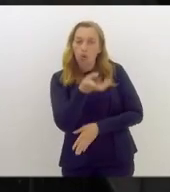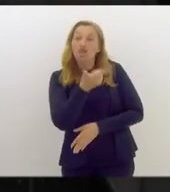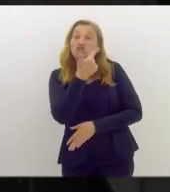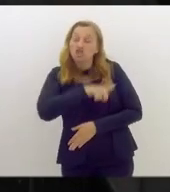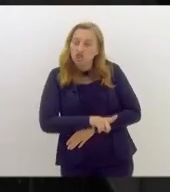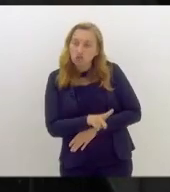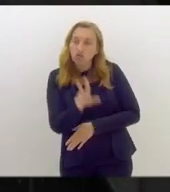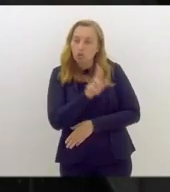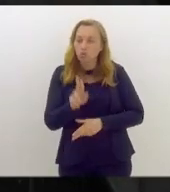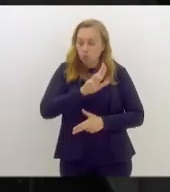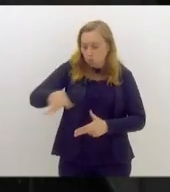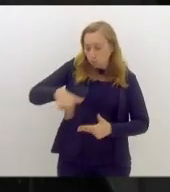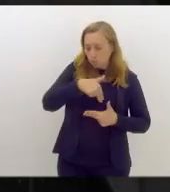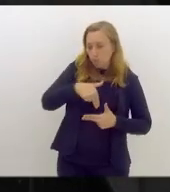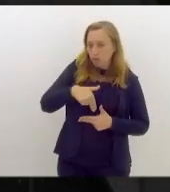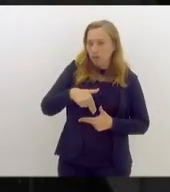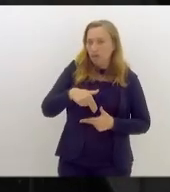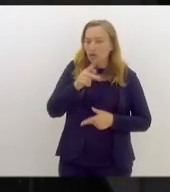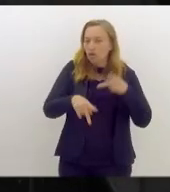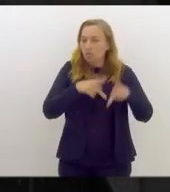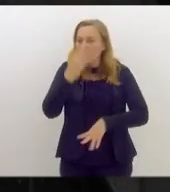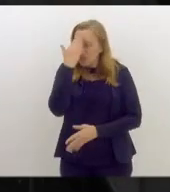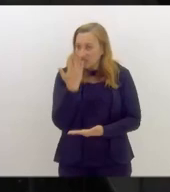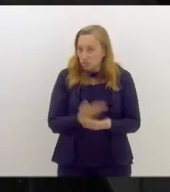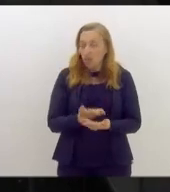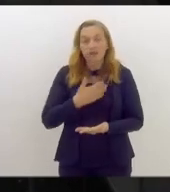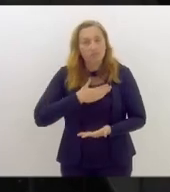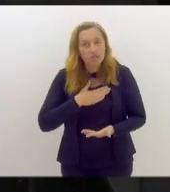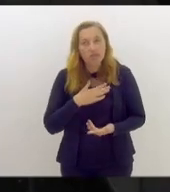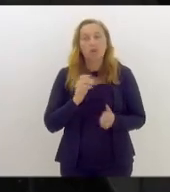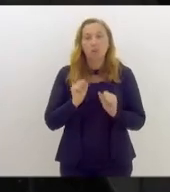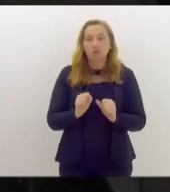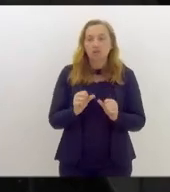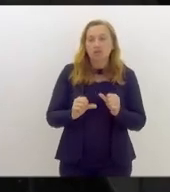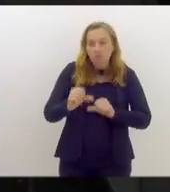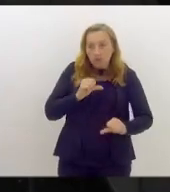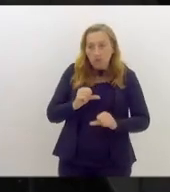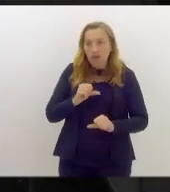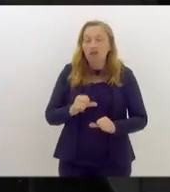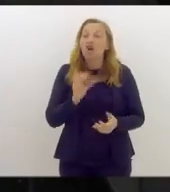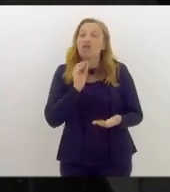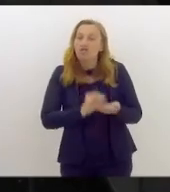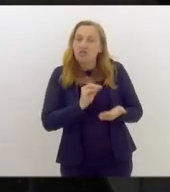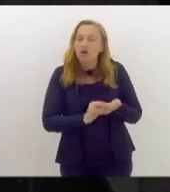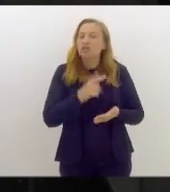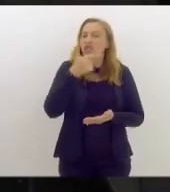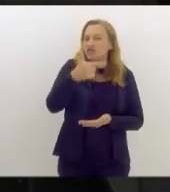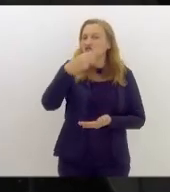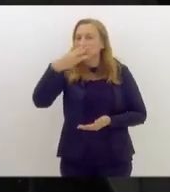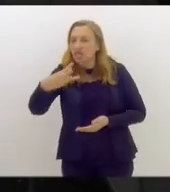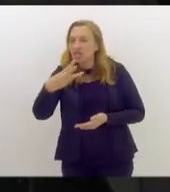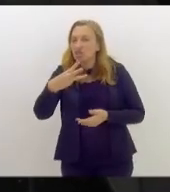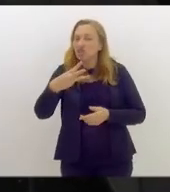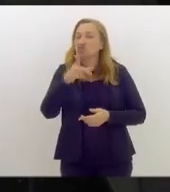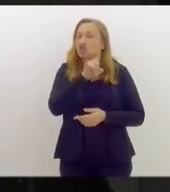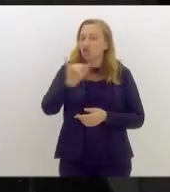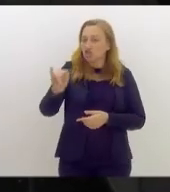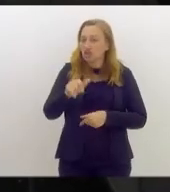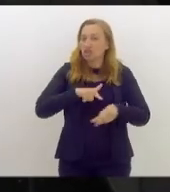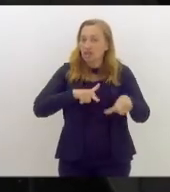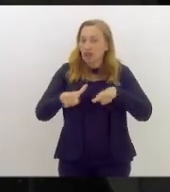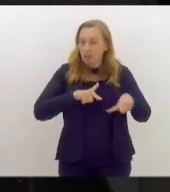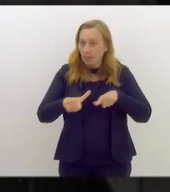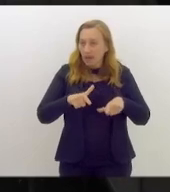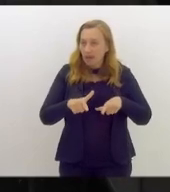uma vez usando a Tribuna que o povo me confiou ainda é possível reverter Ainda faltam 23 dias no Exercício financeiro de